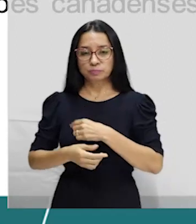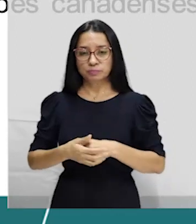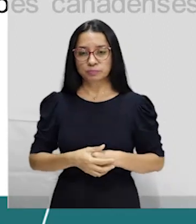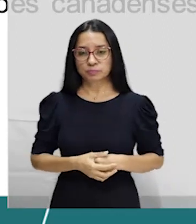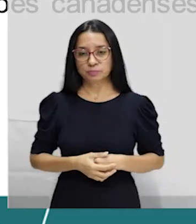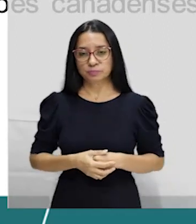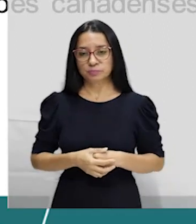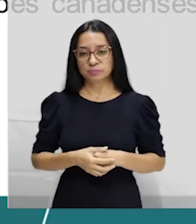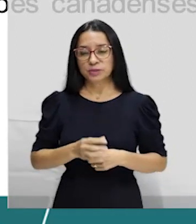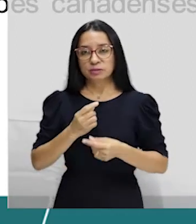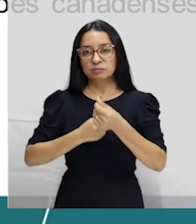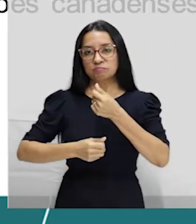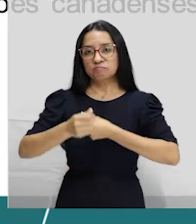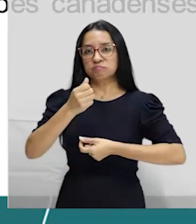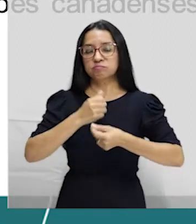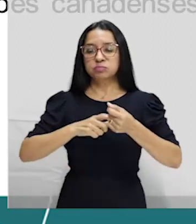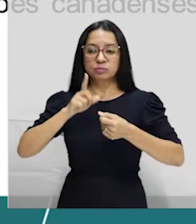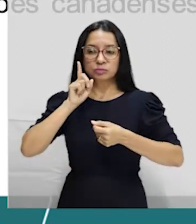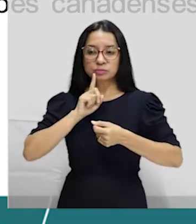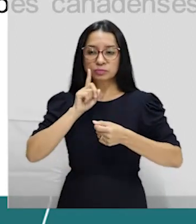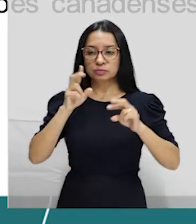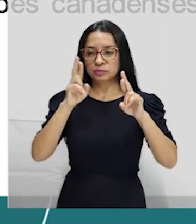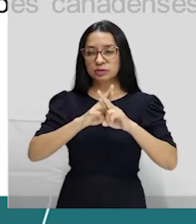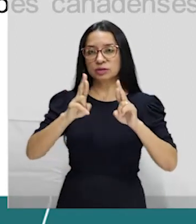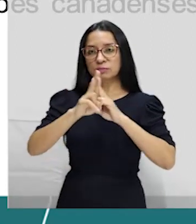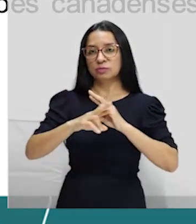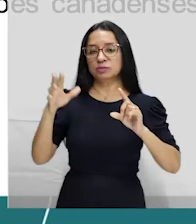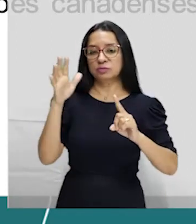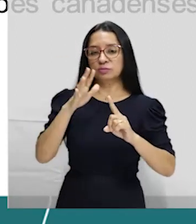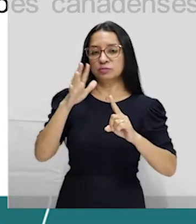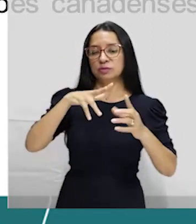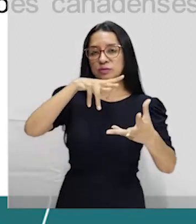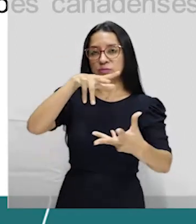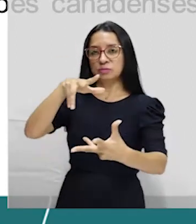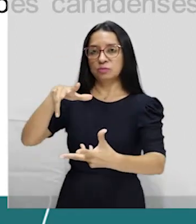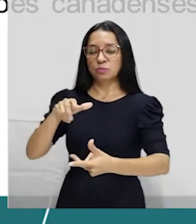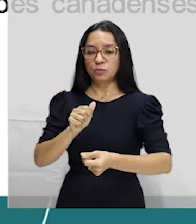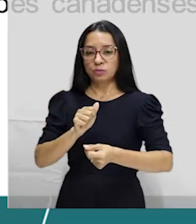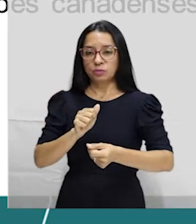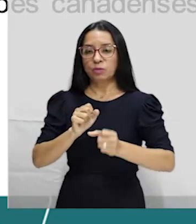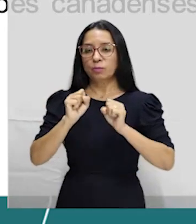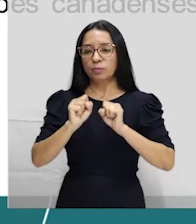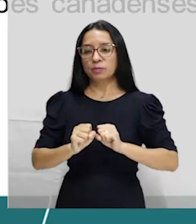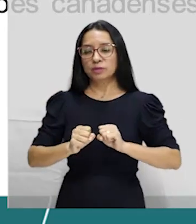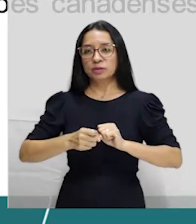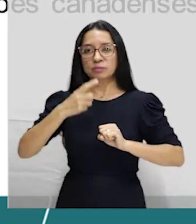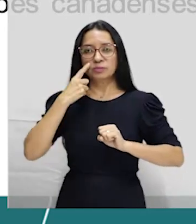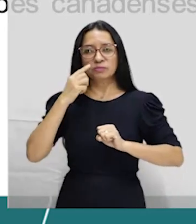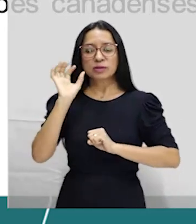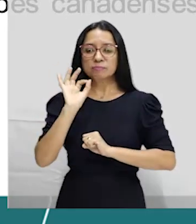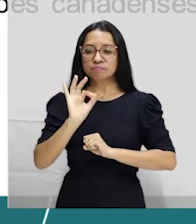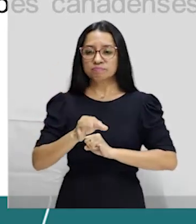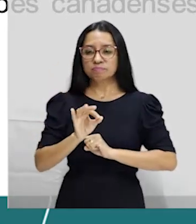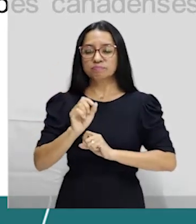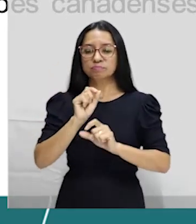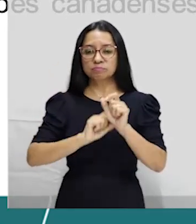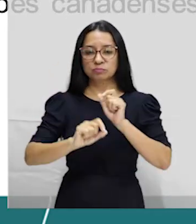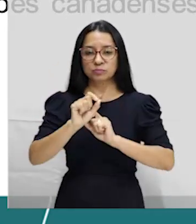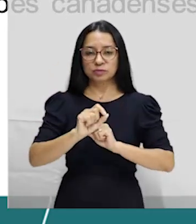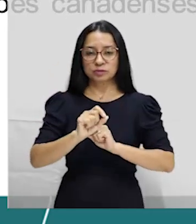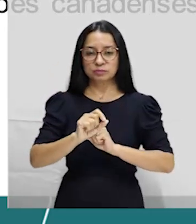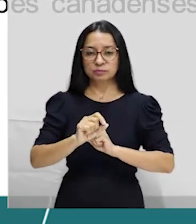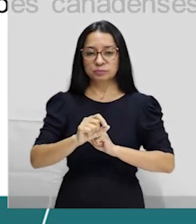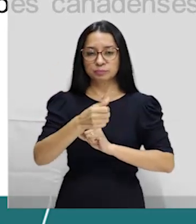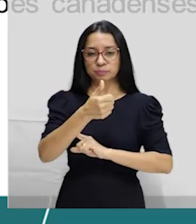sobre a economia norte-americana, suas relações e influências no mercado global, podemos afirmar corretamente que, vamos lá, sobre a